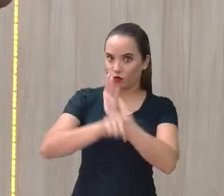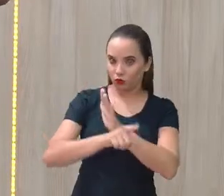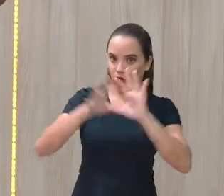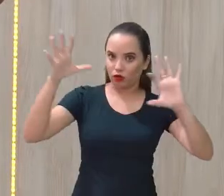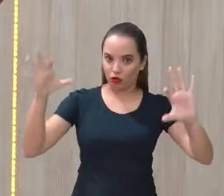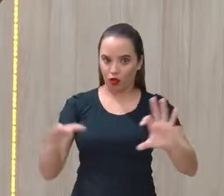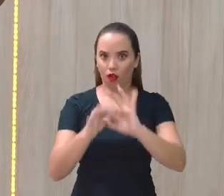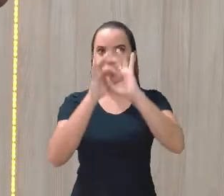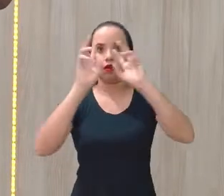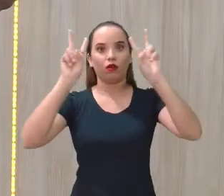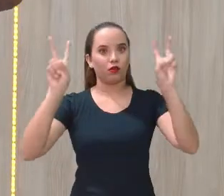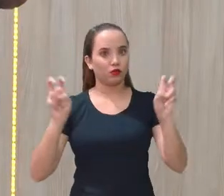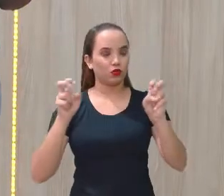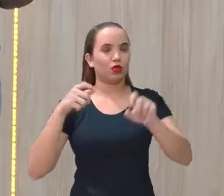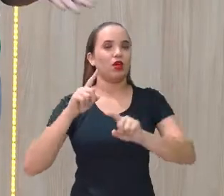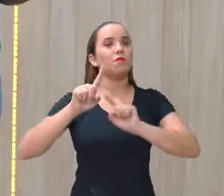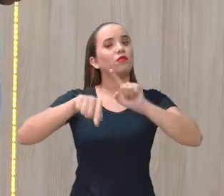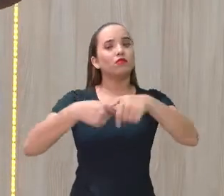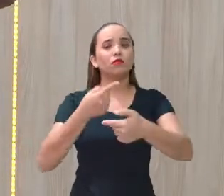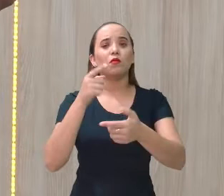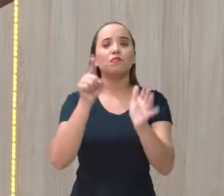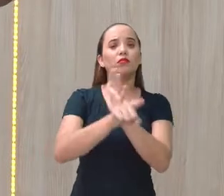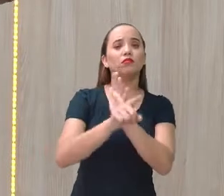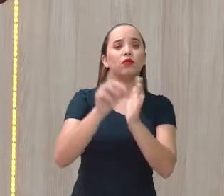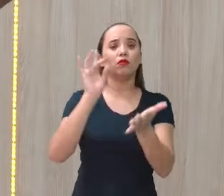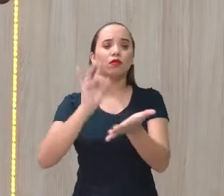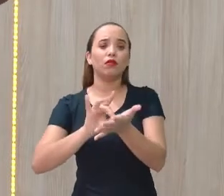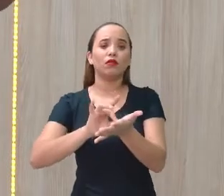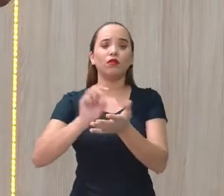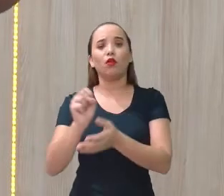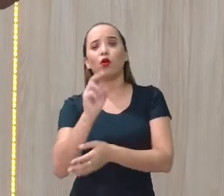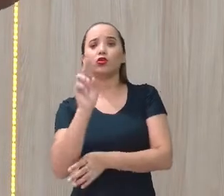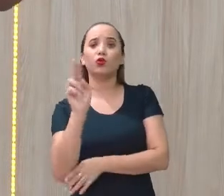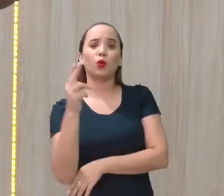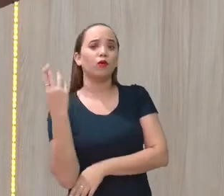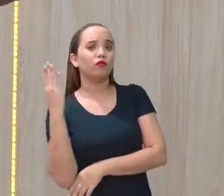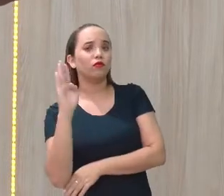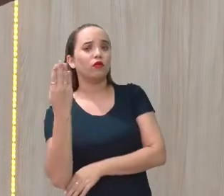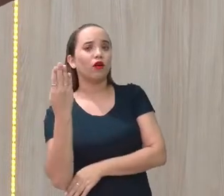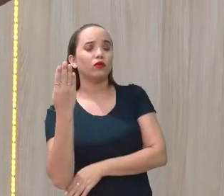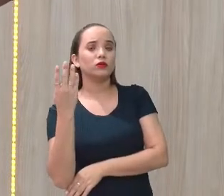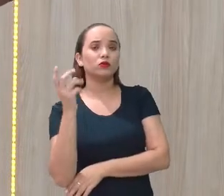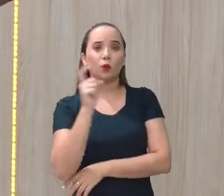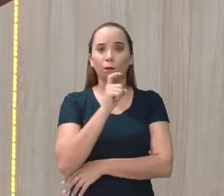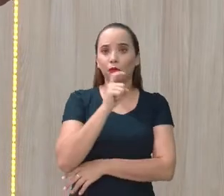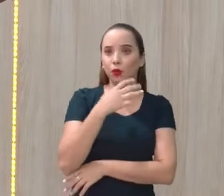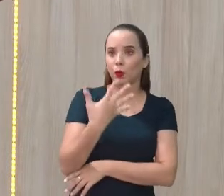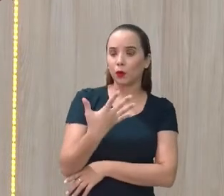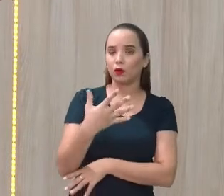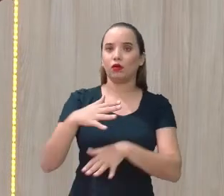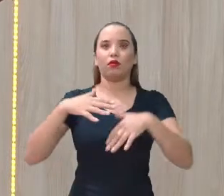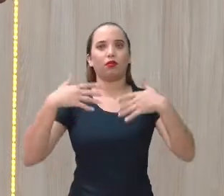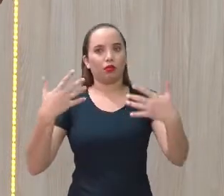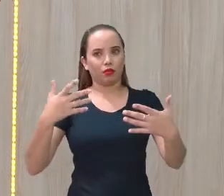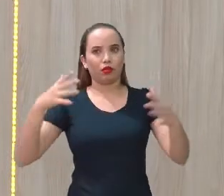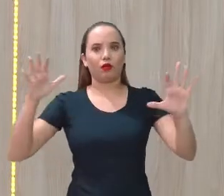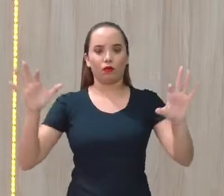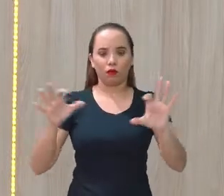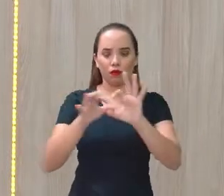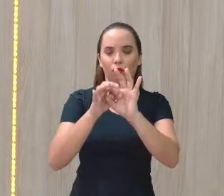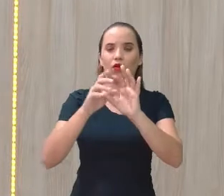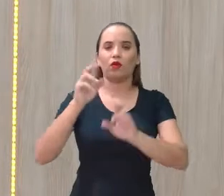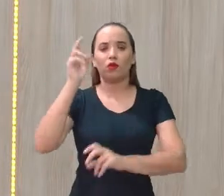tema. E aí eu vou perguntar, verdadeiro ou falso? De acordo com as respostas, a gente vai relembrando o